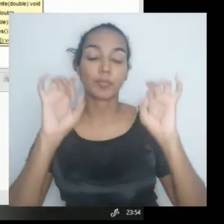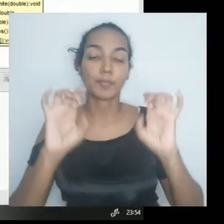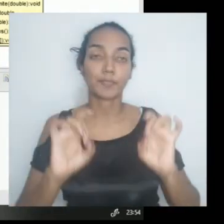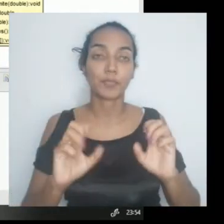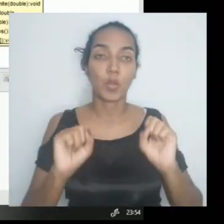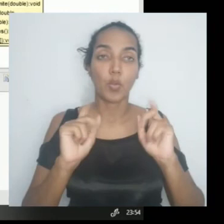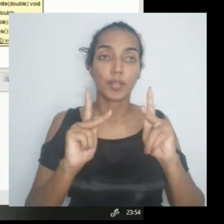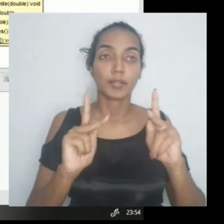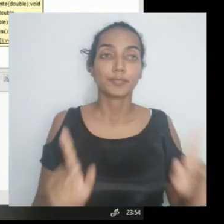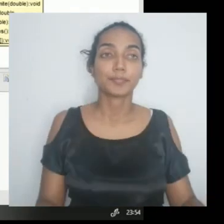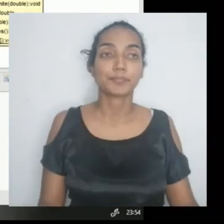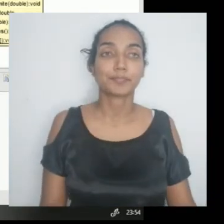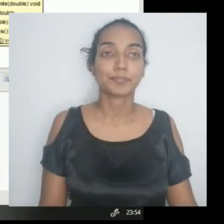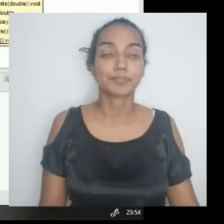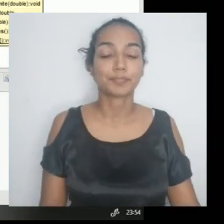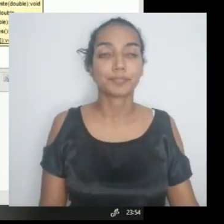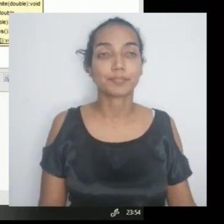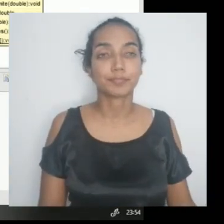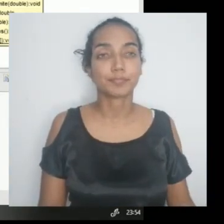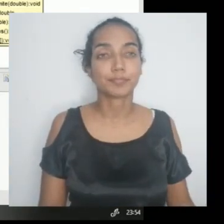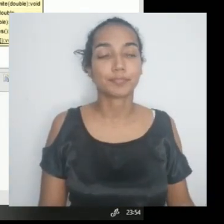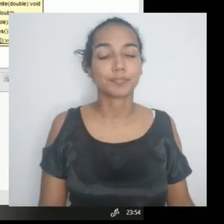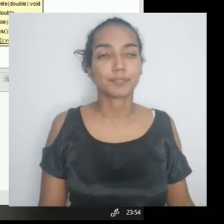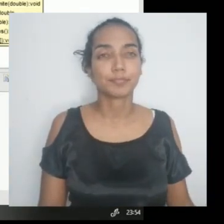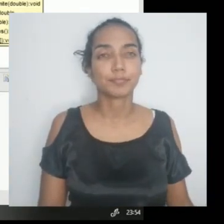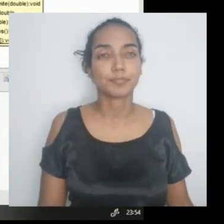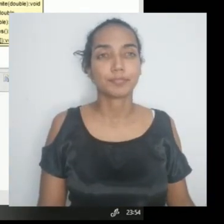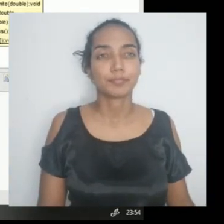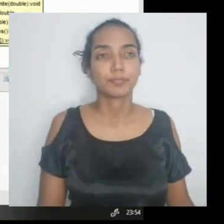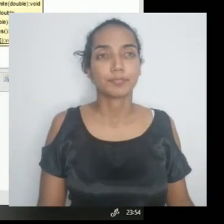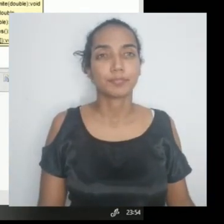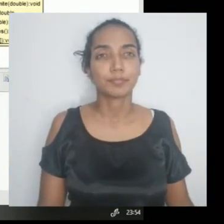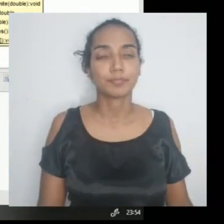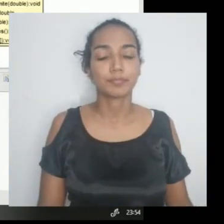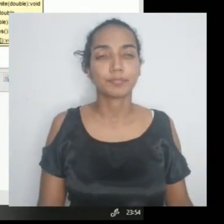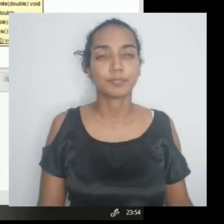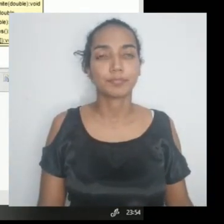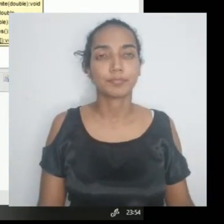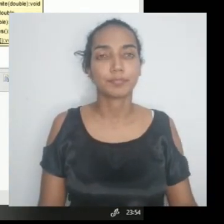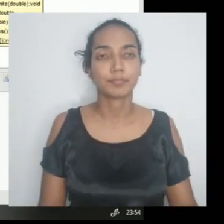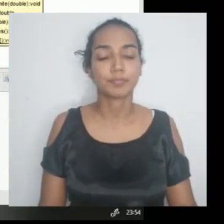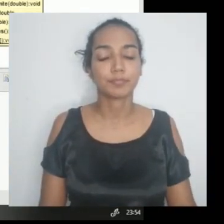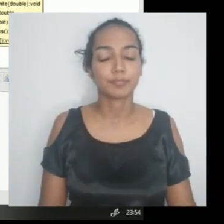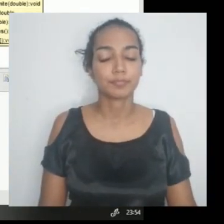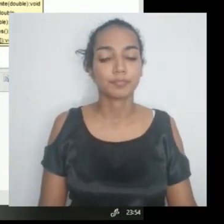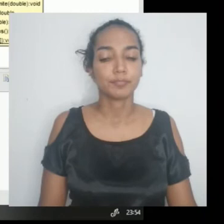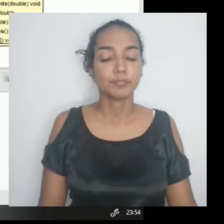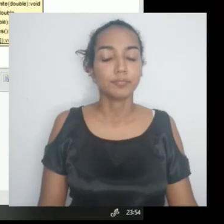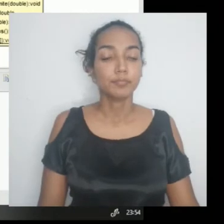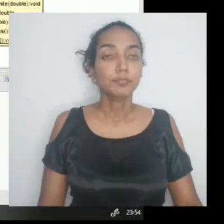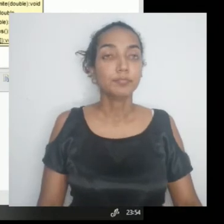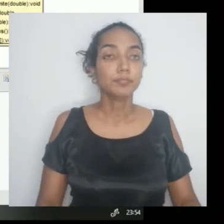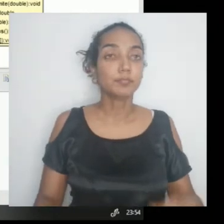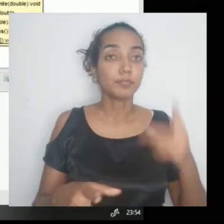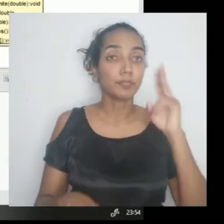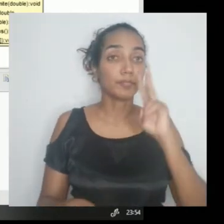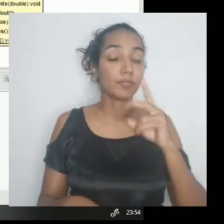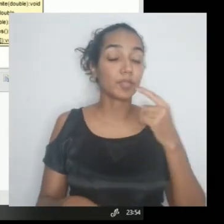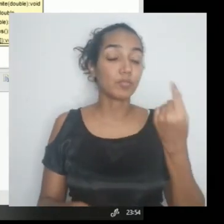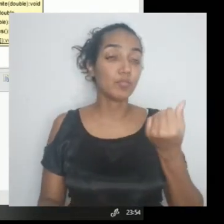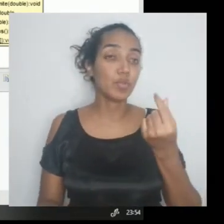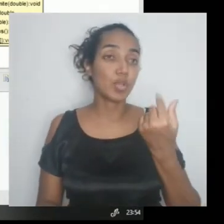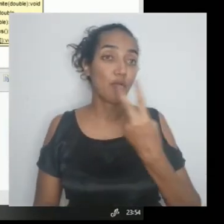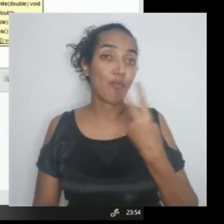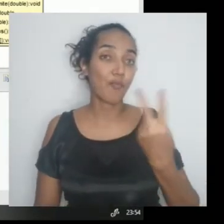Observem que o saldo está um pouquinho alterado, simplesmente porque eu calculei juros, certo? Eu debitei mais um valor como o cálculo de